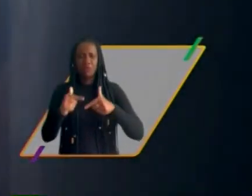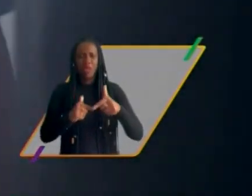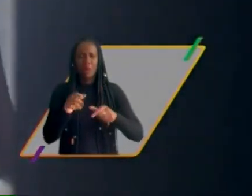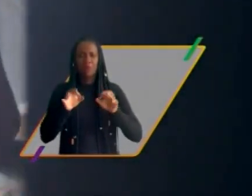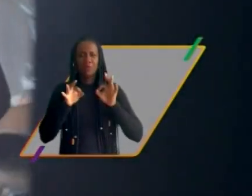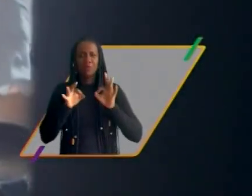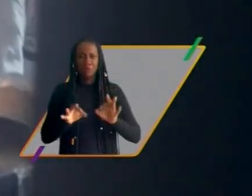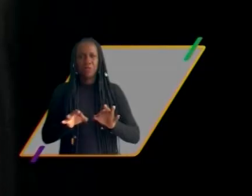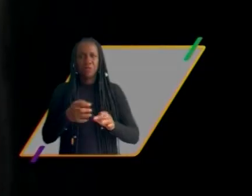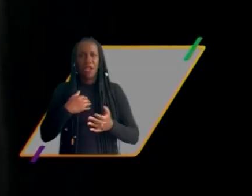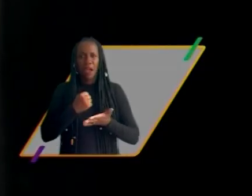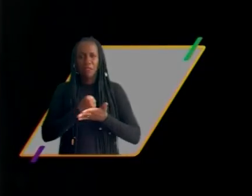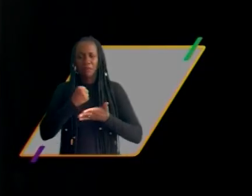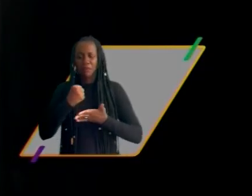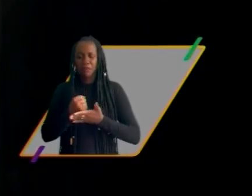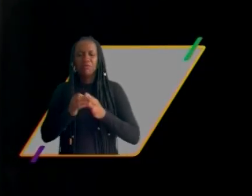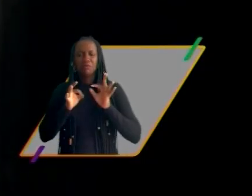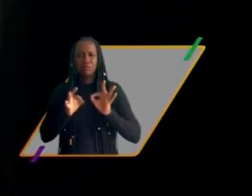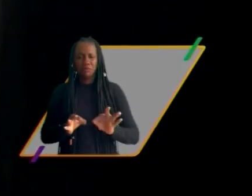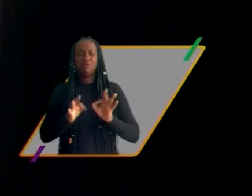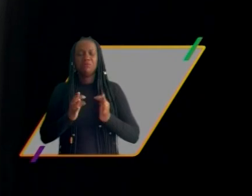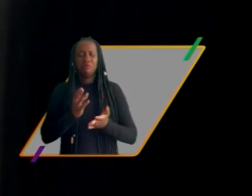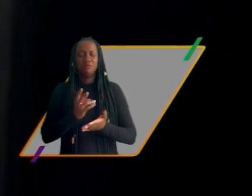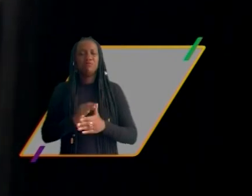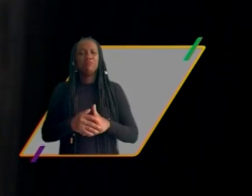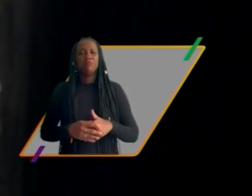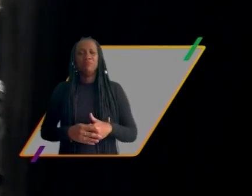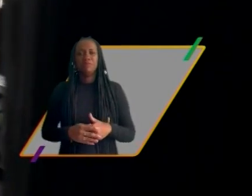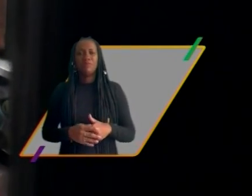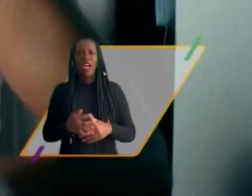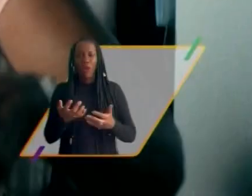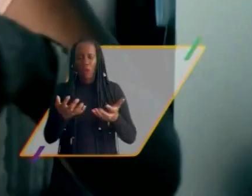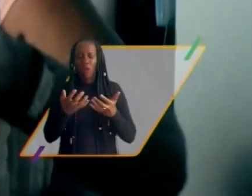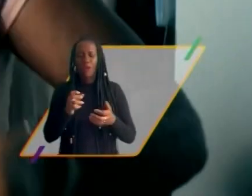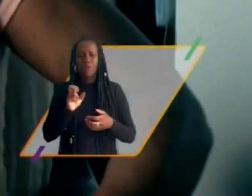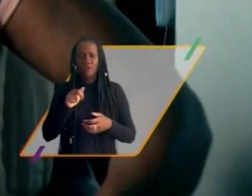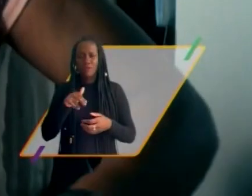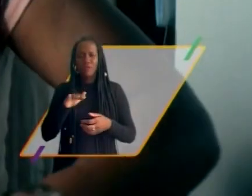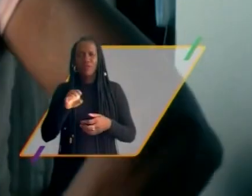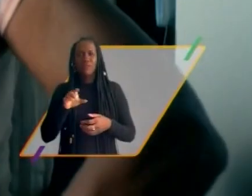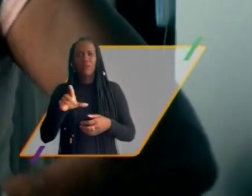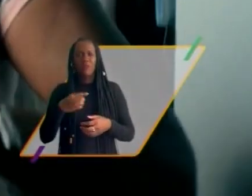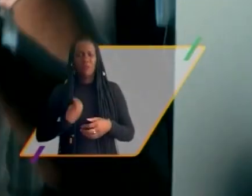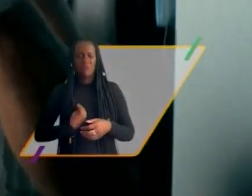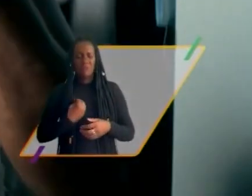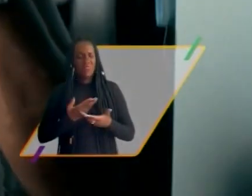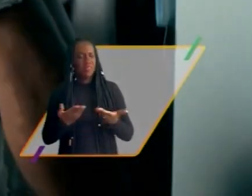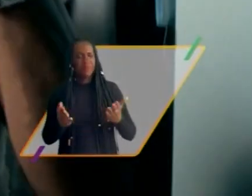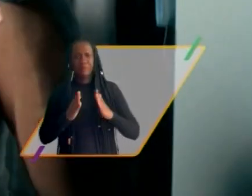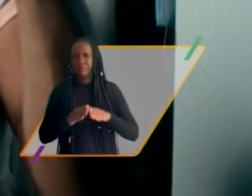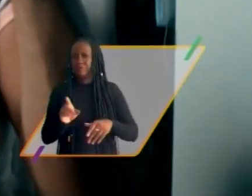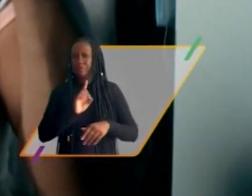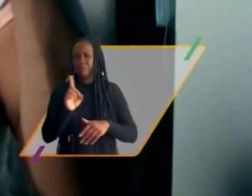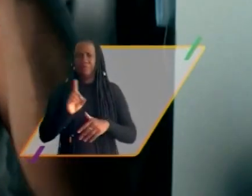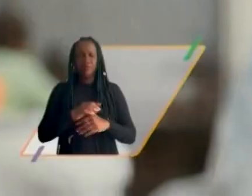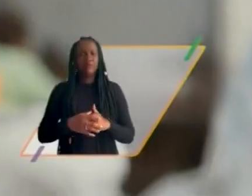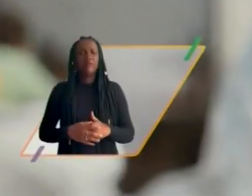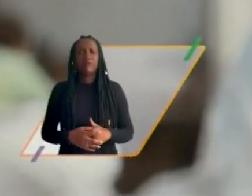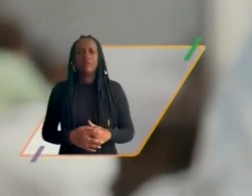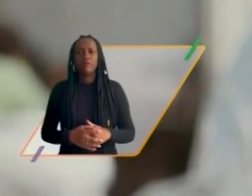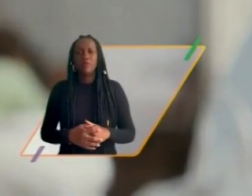um trabalho digno, carteira assinada, tudo certinho. Não quero Samuel que viva nessa